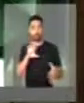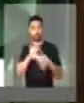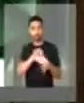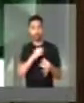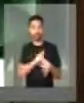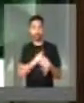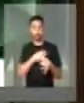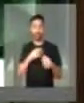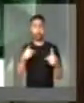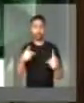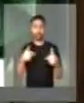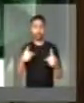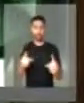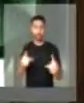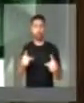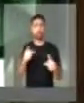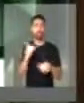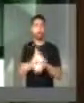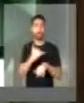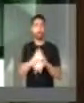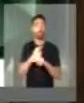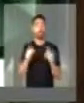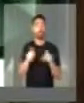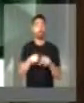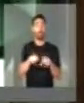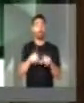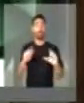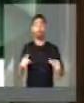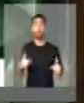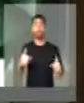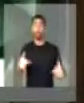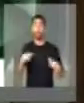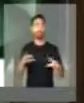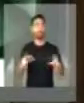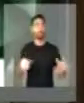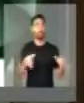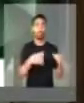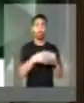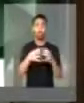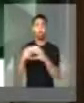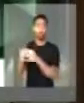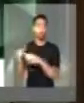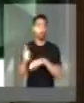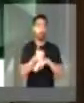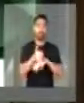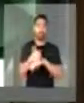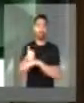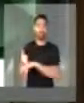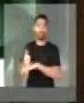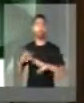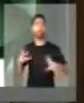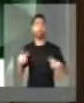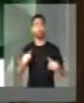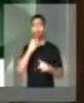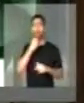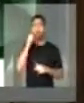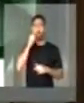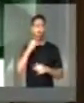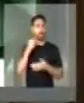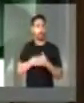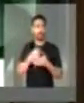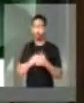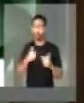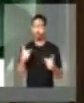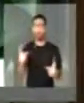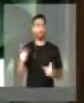à luta dos metalúrgicos, mas à luta de todas as categorias, homens e mulheres, que resistem naquele